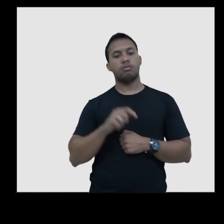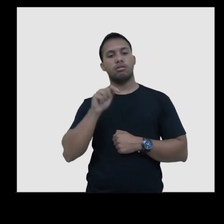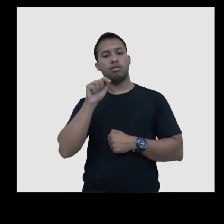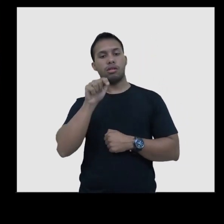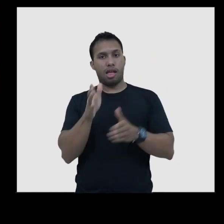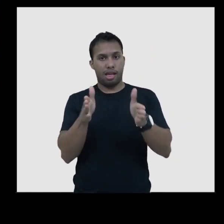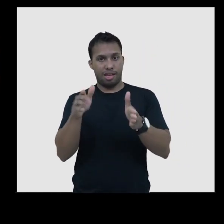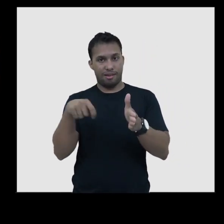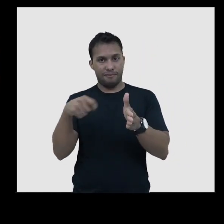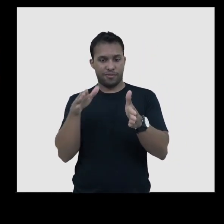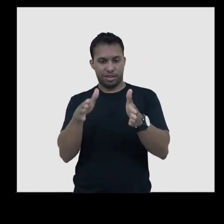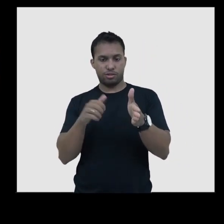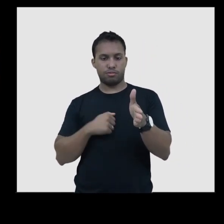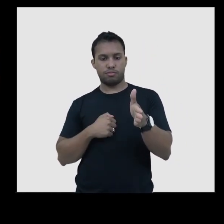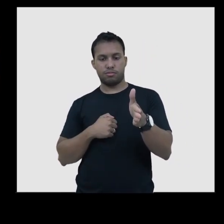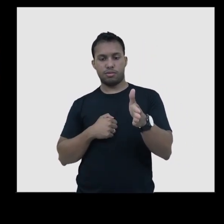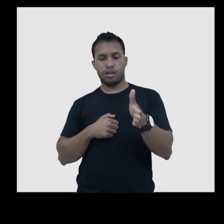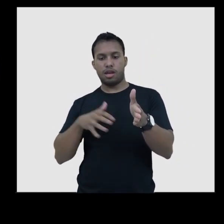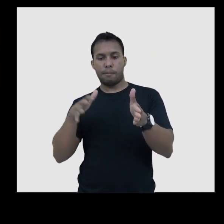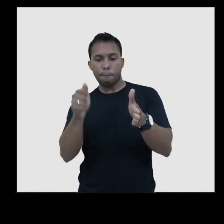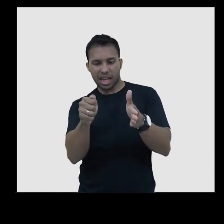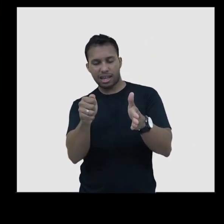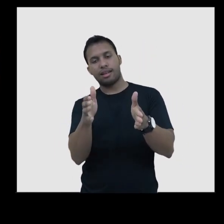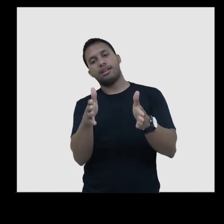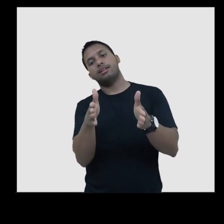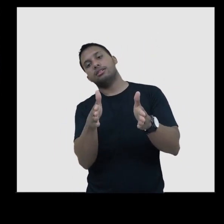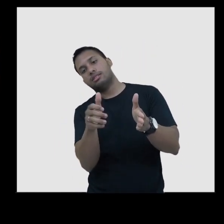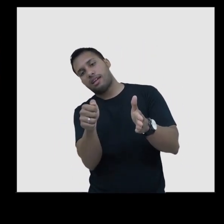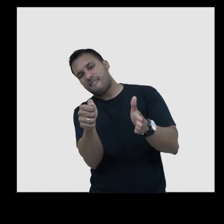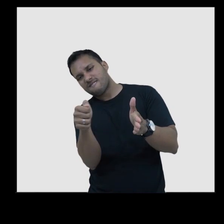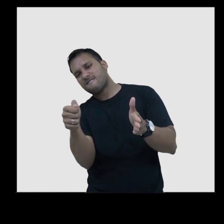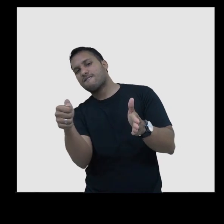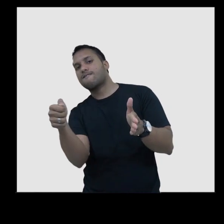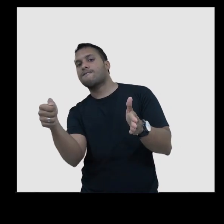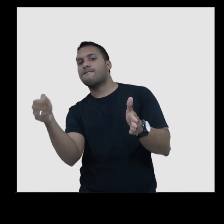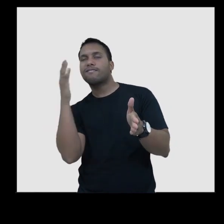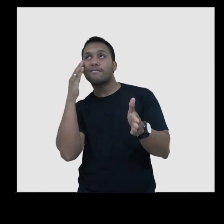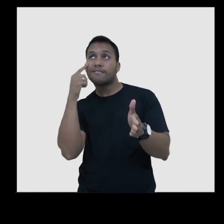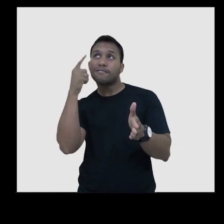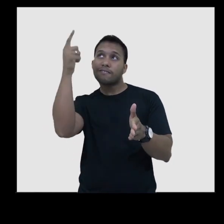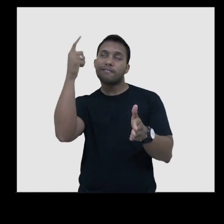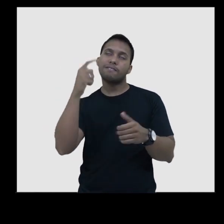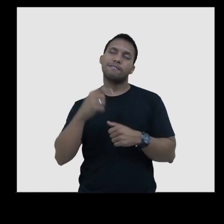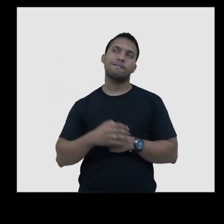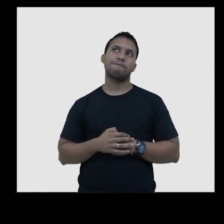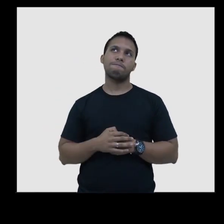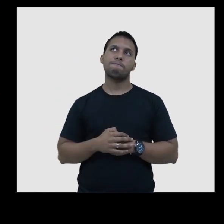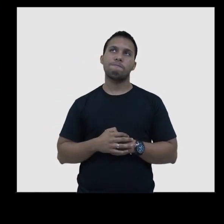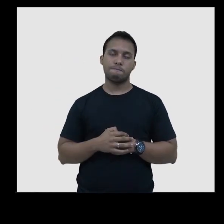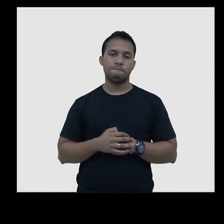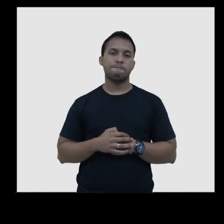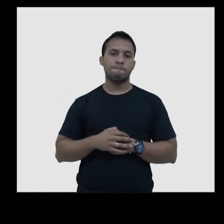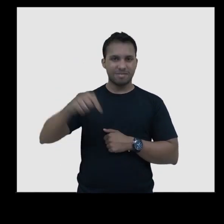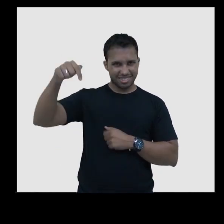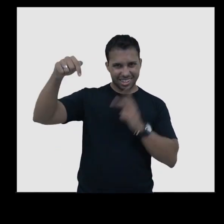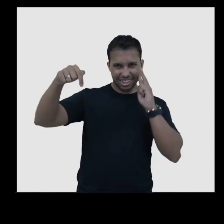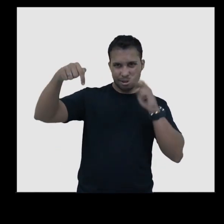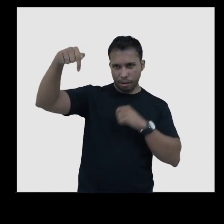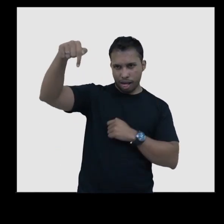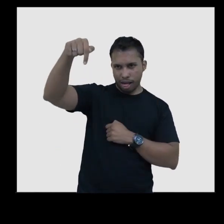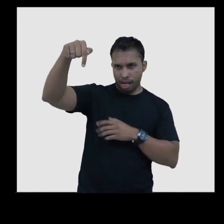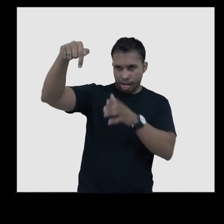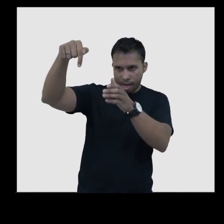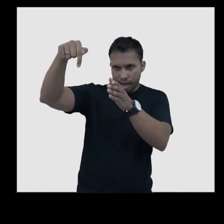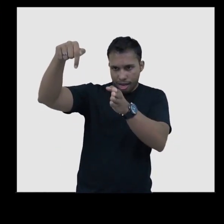clicar sobre ela. Vamos lá para o final do nosso vídeo. Clicar e arrastar até o ponto onde a